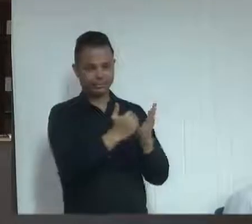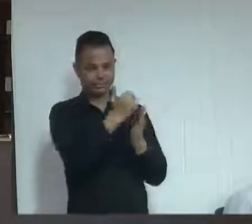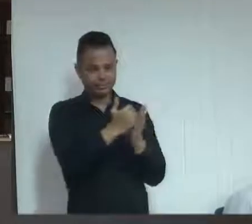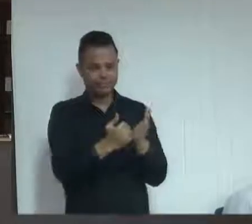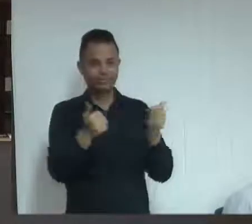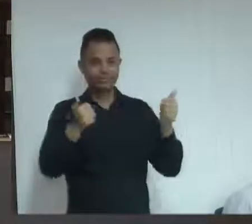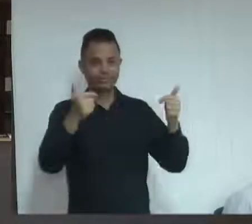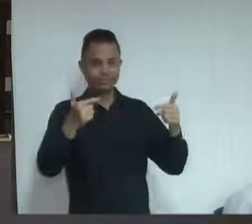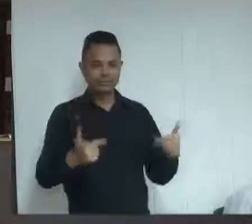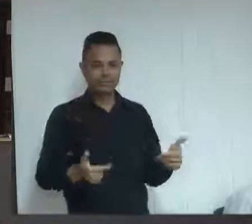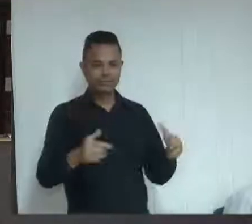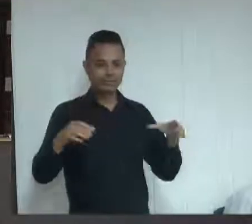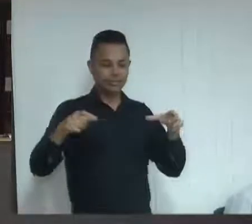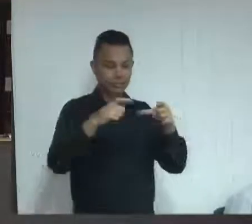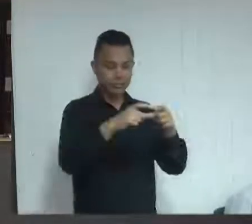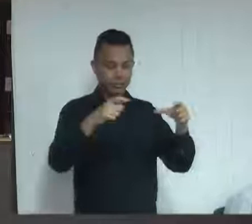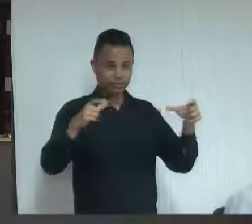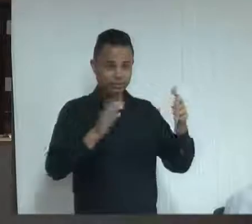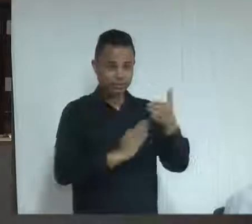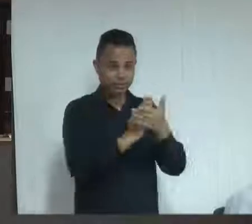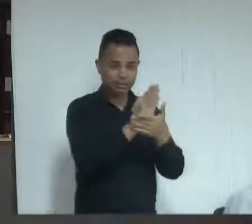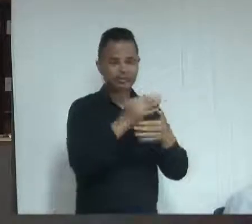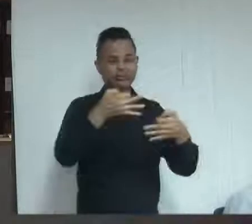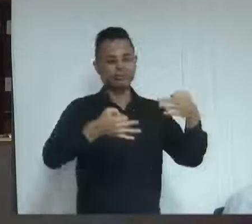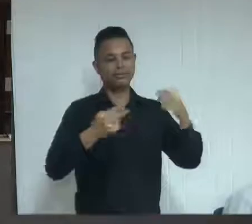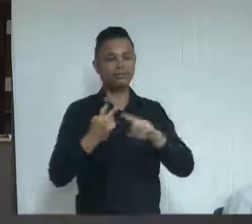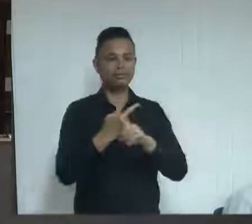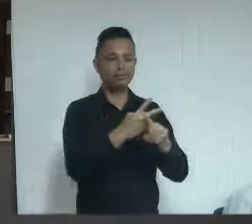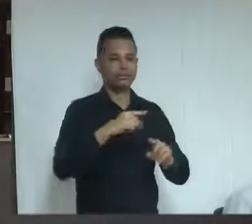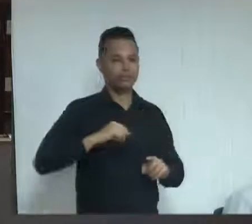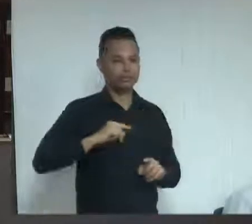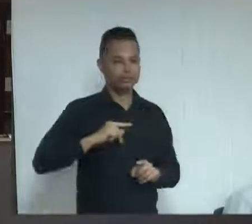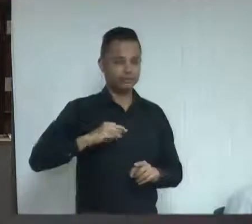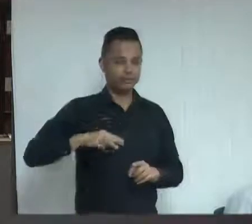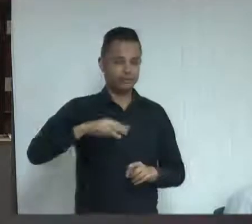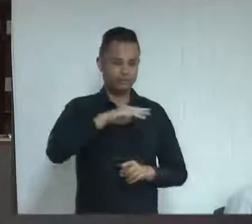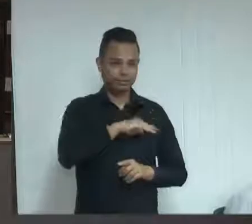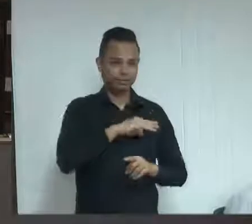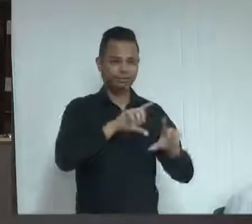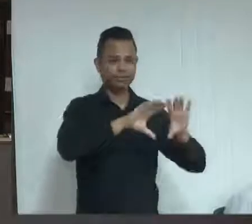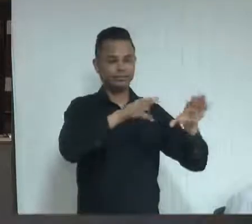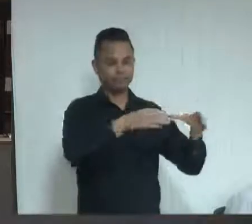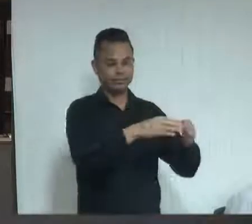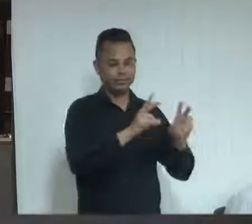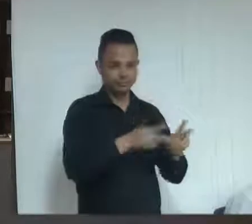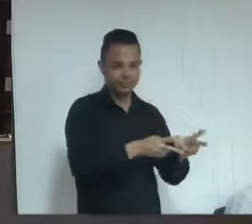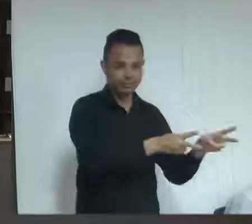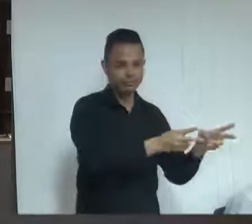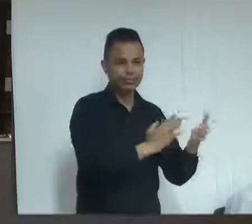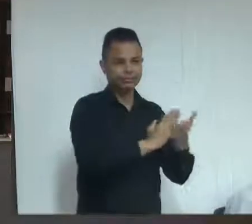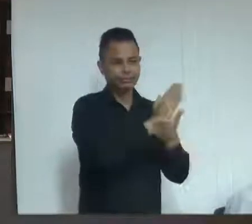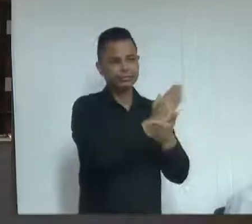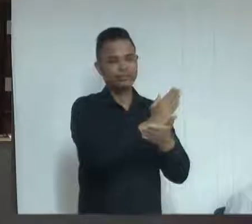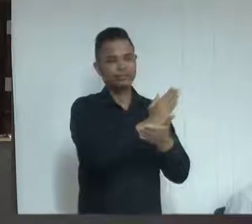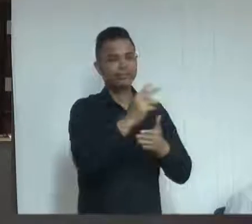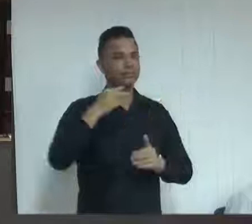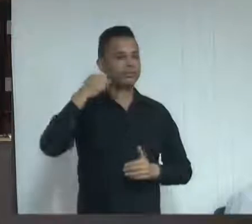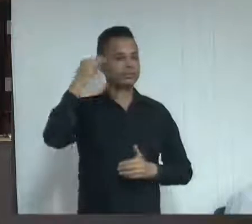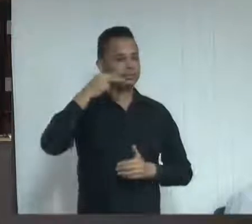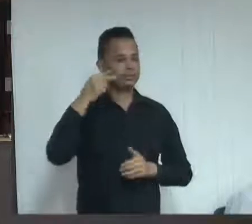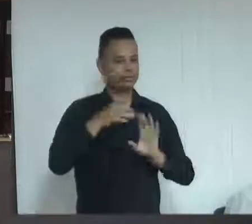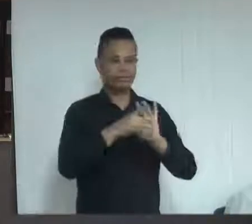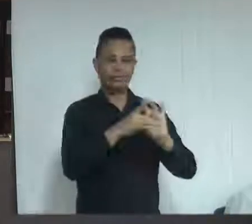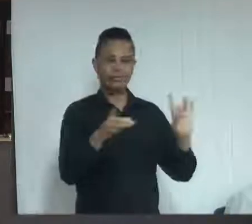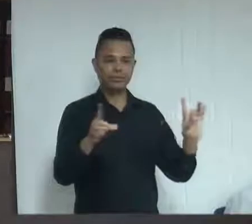quórum é maioria absoluta com os pareceres da Procuradoria Jurídica, Diretoria de Assuntos Jurídicos e das Comissões Permanentes. Avulso com os senhores vereadores.